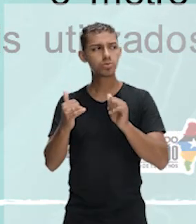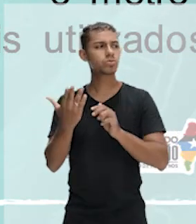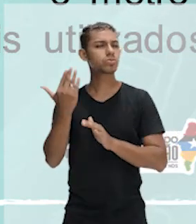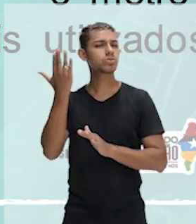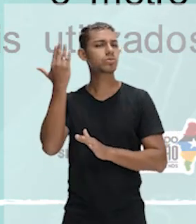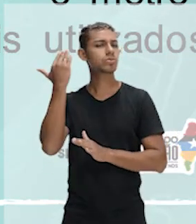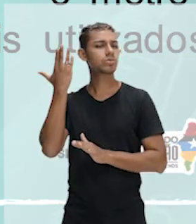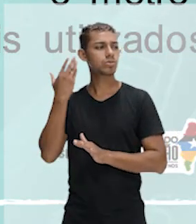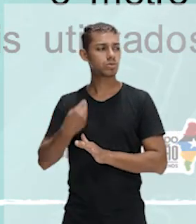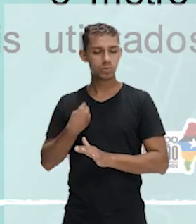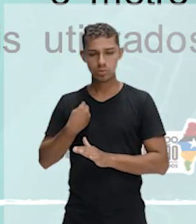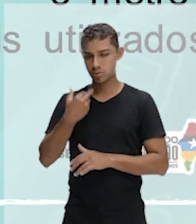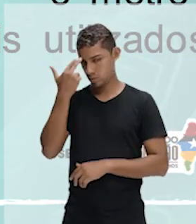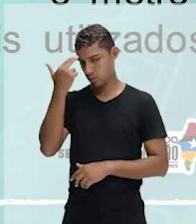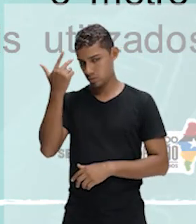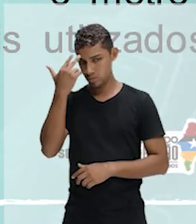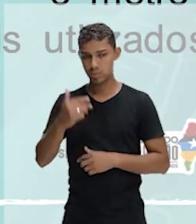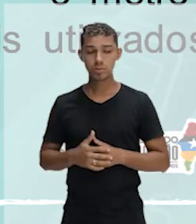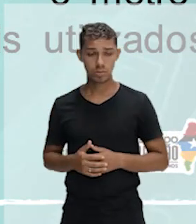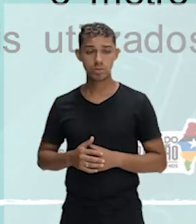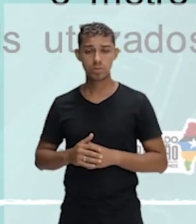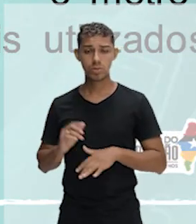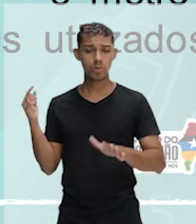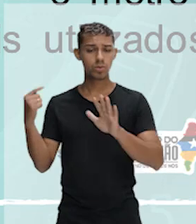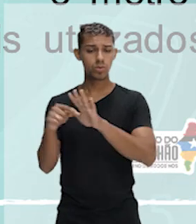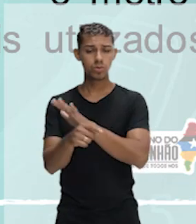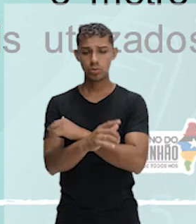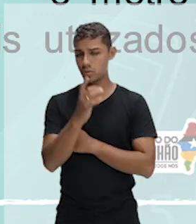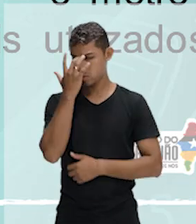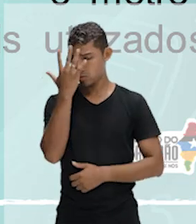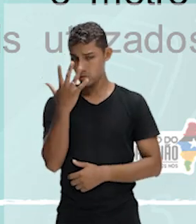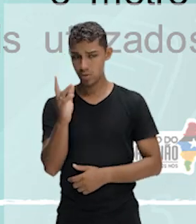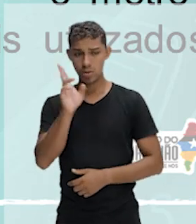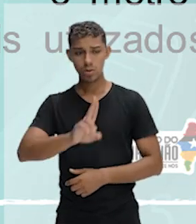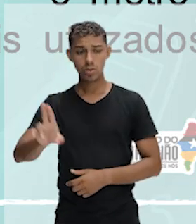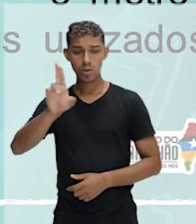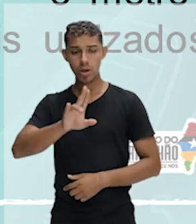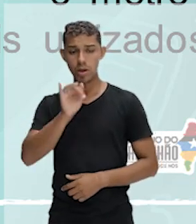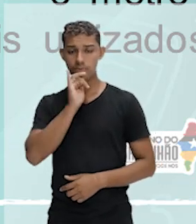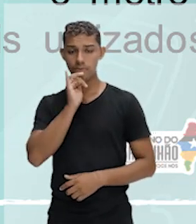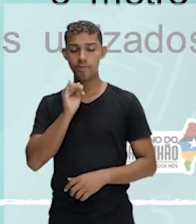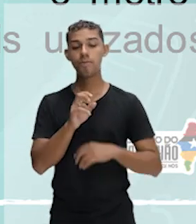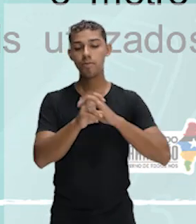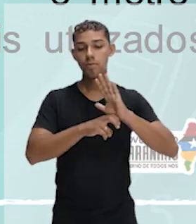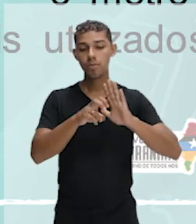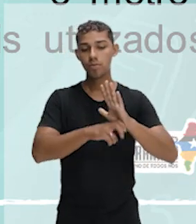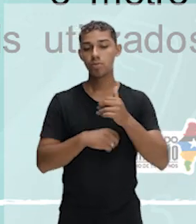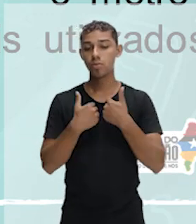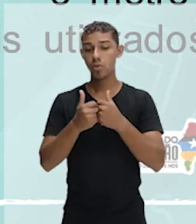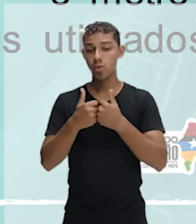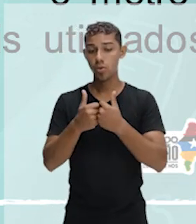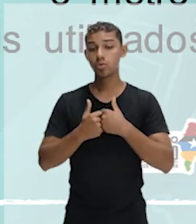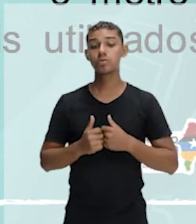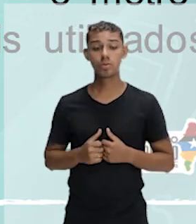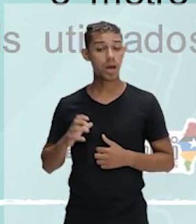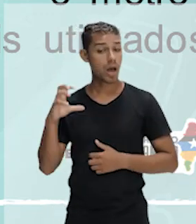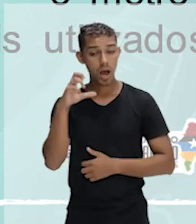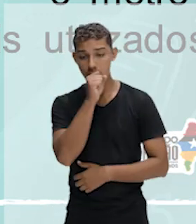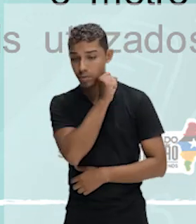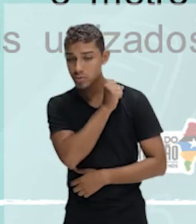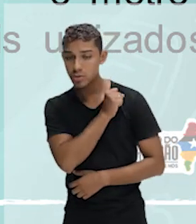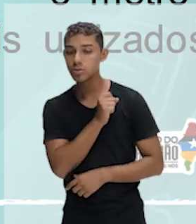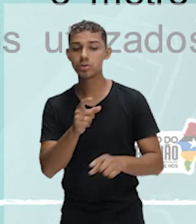explorar facilmente toda a sua extensão, utilizando apenas metrôs e ônibus, reconhecidamente rápidos